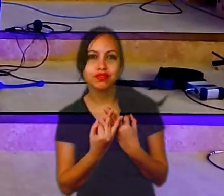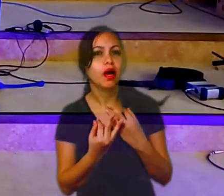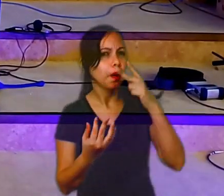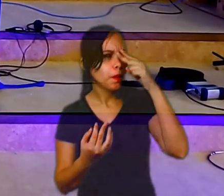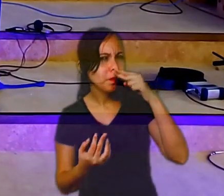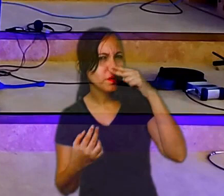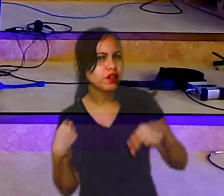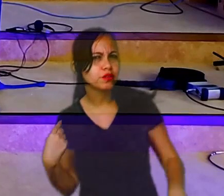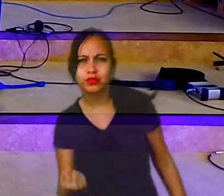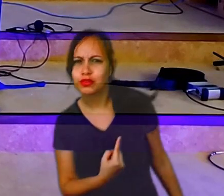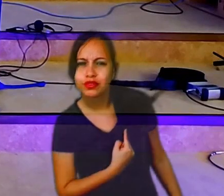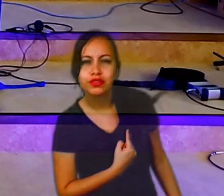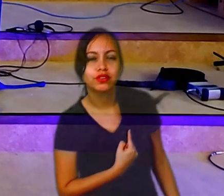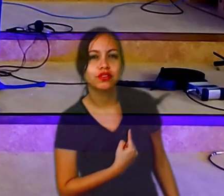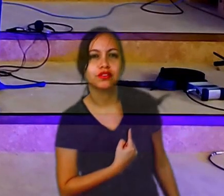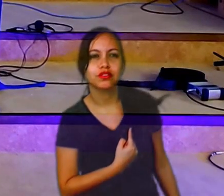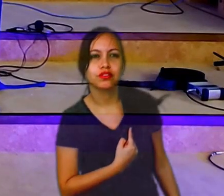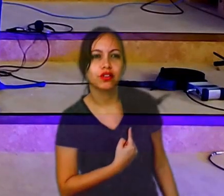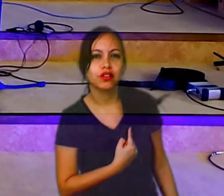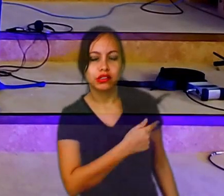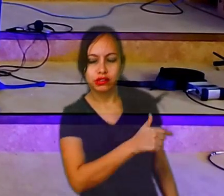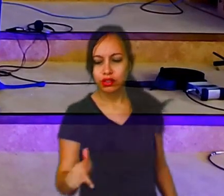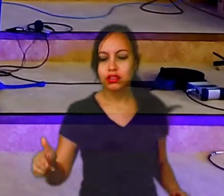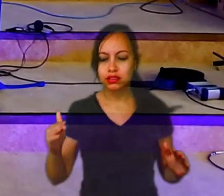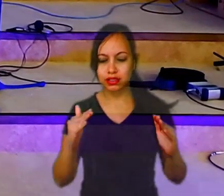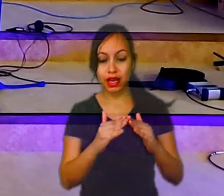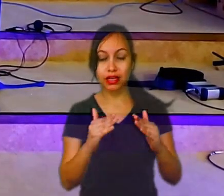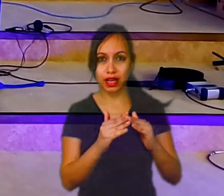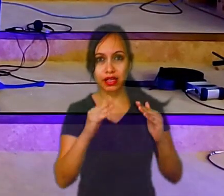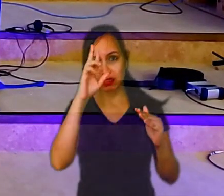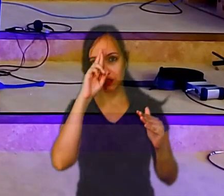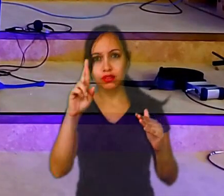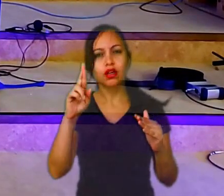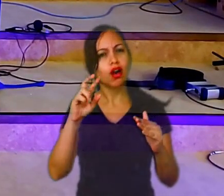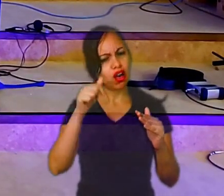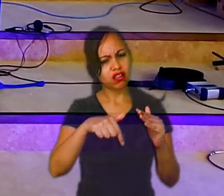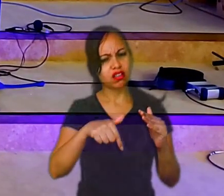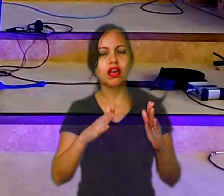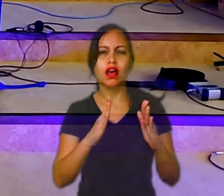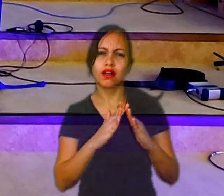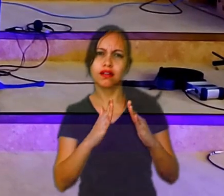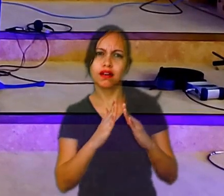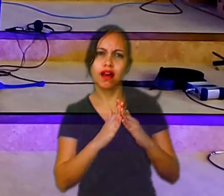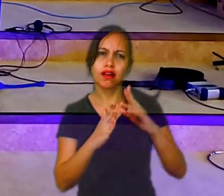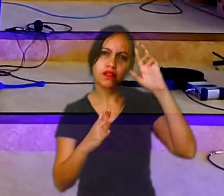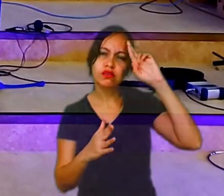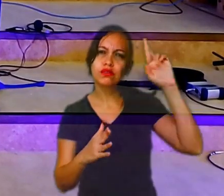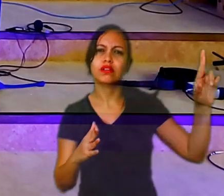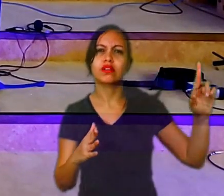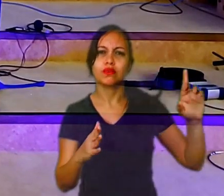no templo, aqui na igreja, na casa do Senhor, mas a nossa casa é a casa de Deus, é o templo do